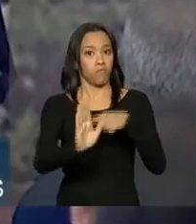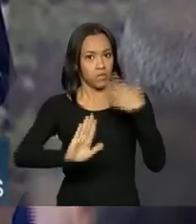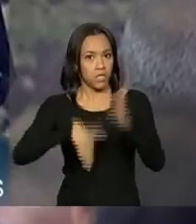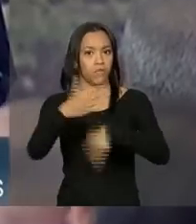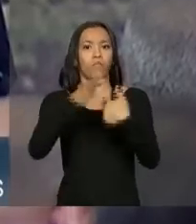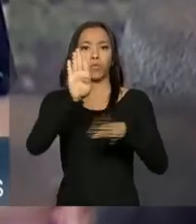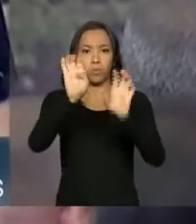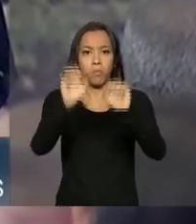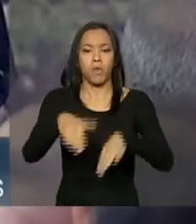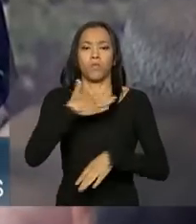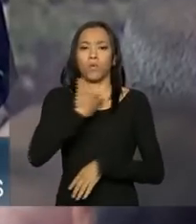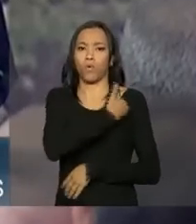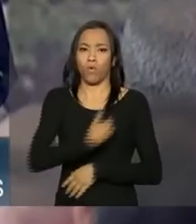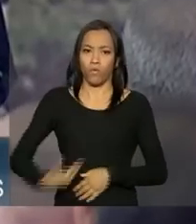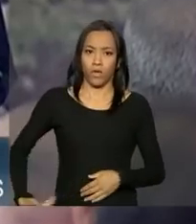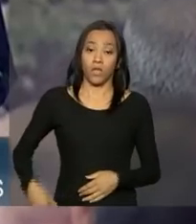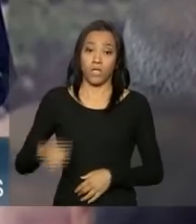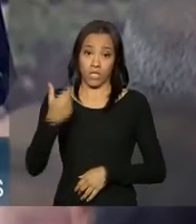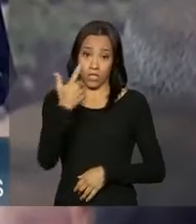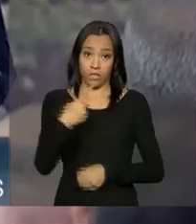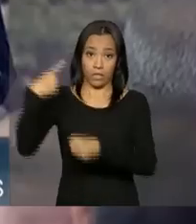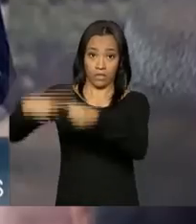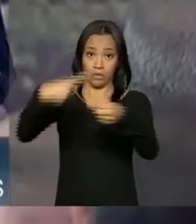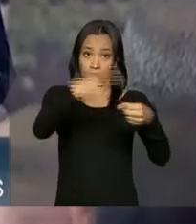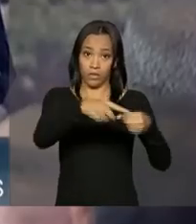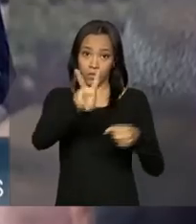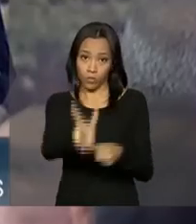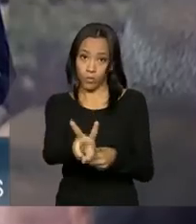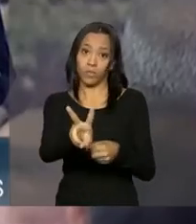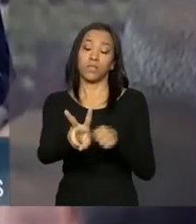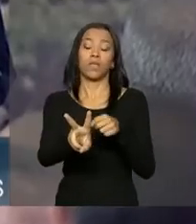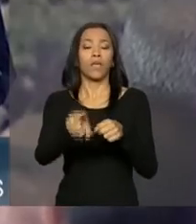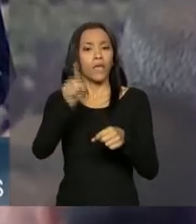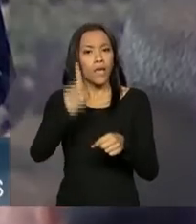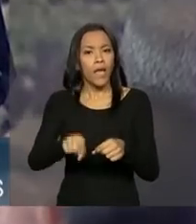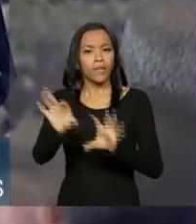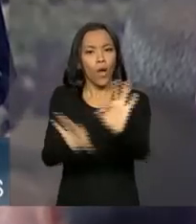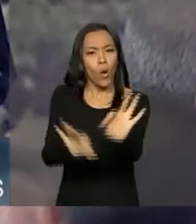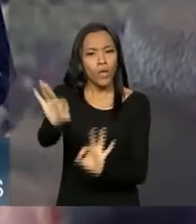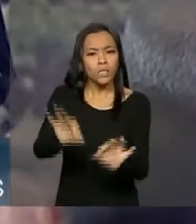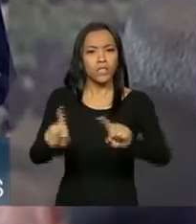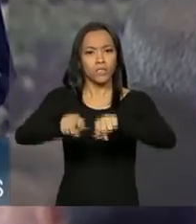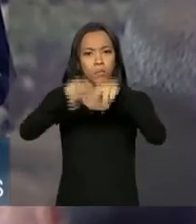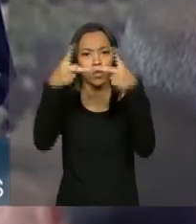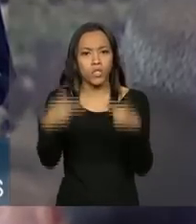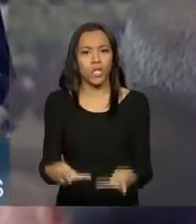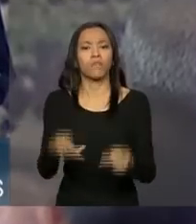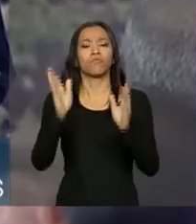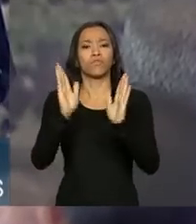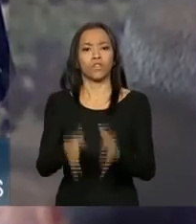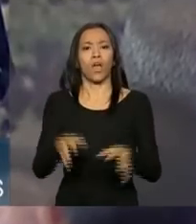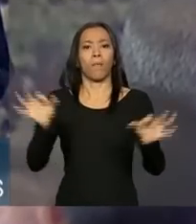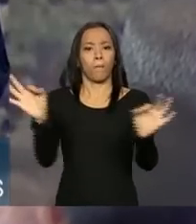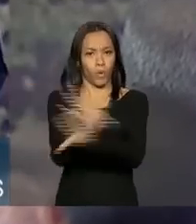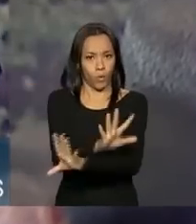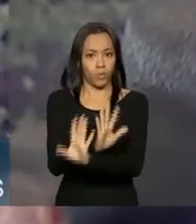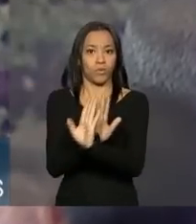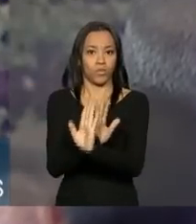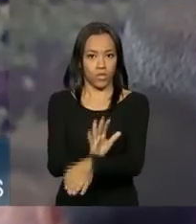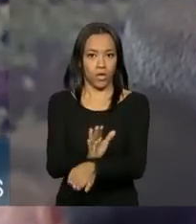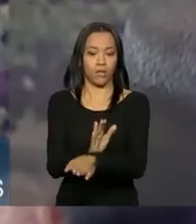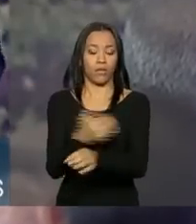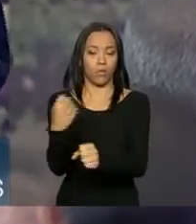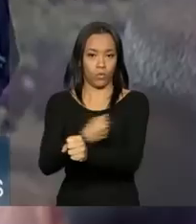em Itaguaí, etapas importantes da execução desses projetos foram concluídas e,